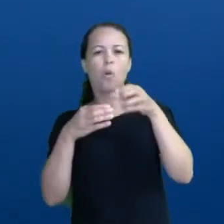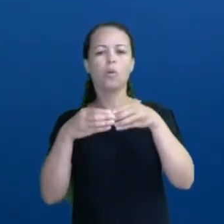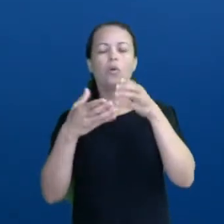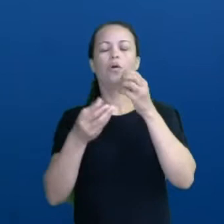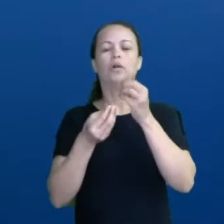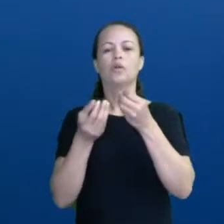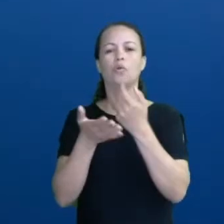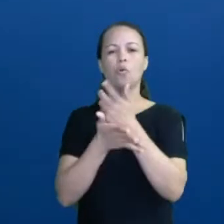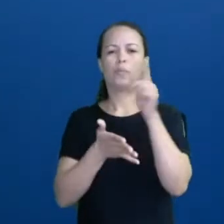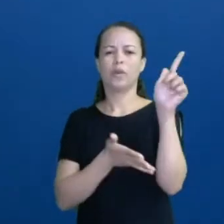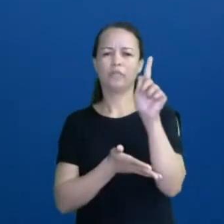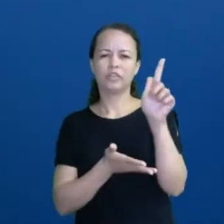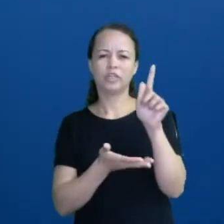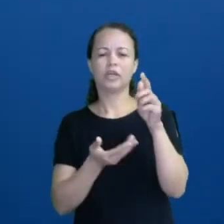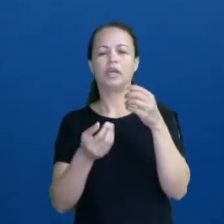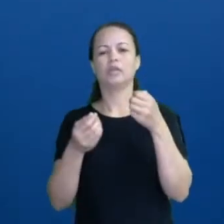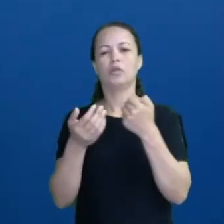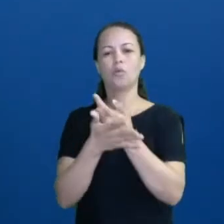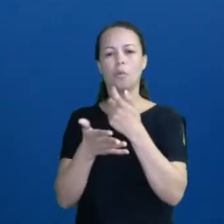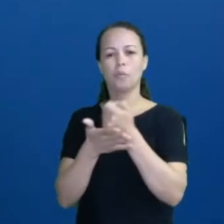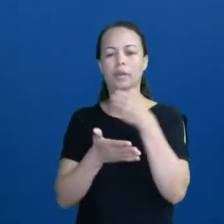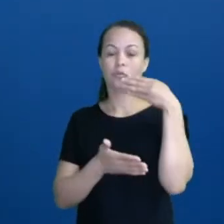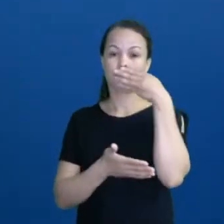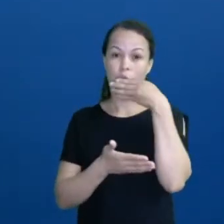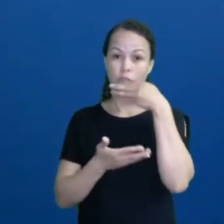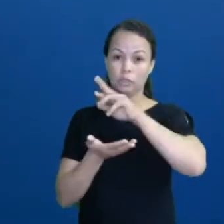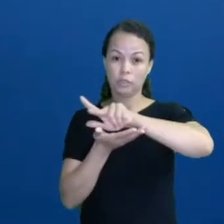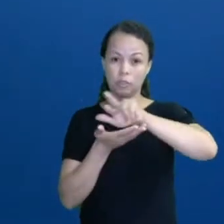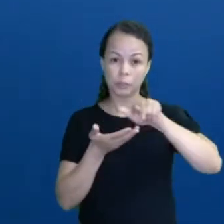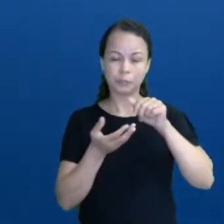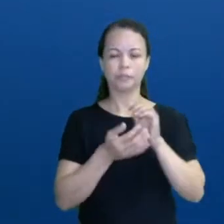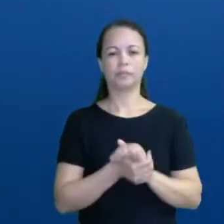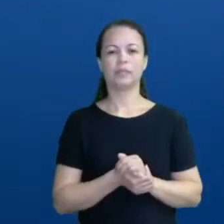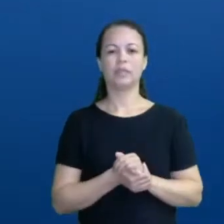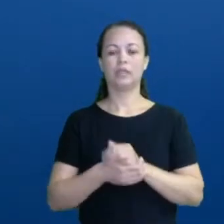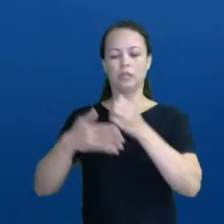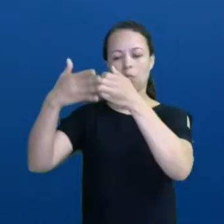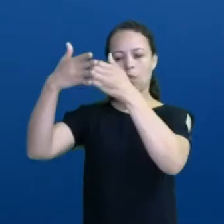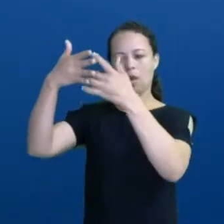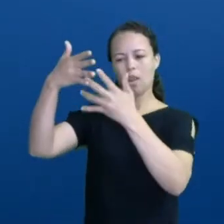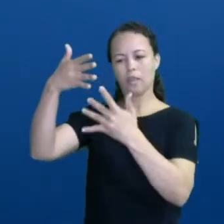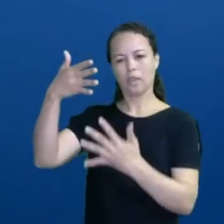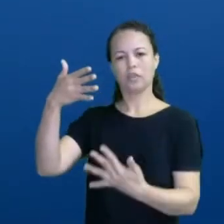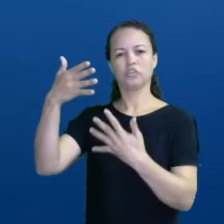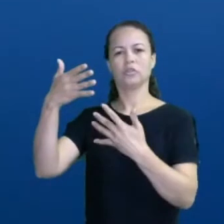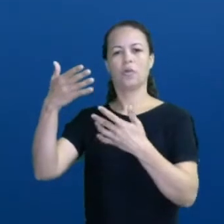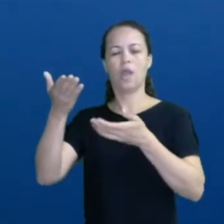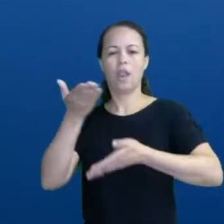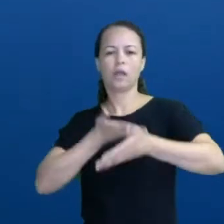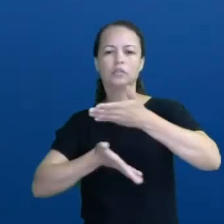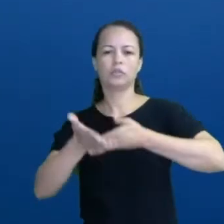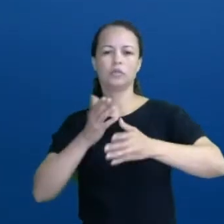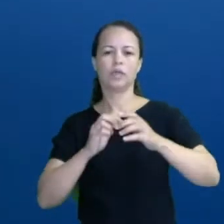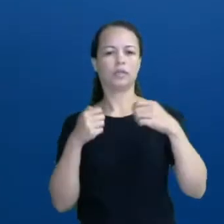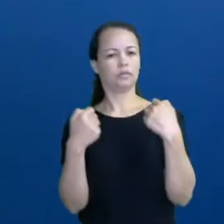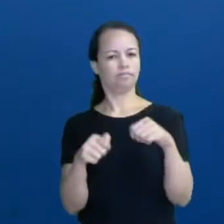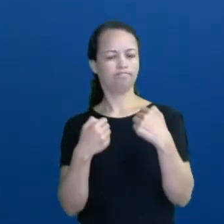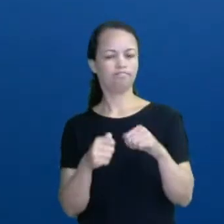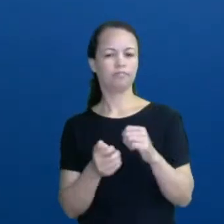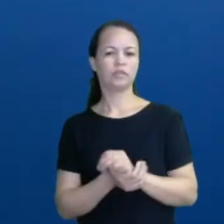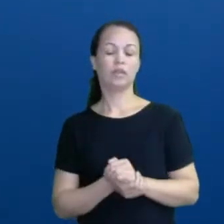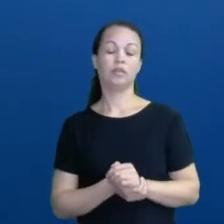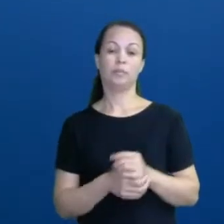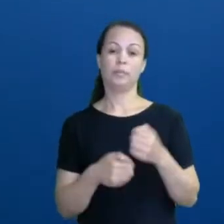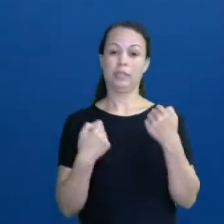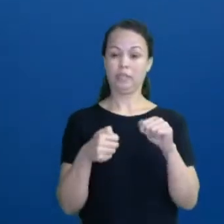os docinhos. Então as listas, elas estão relacionadas à nossa necessidade. Se a gente tem a necessidade de fazer